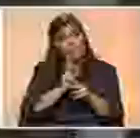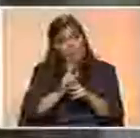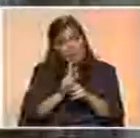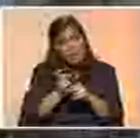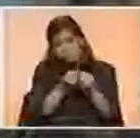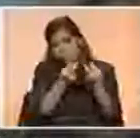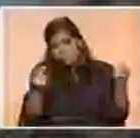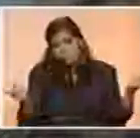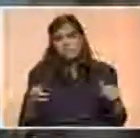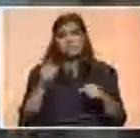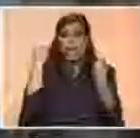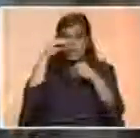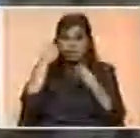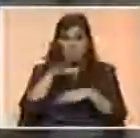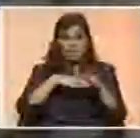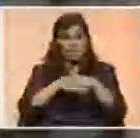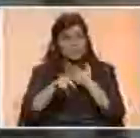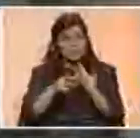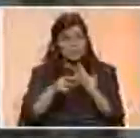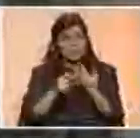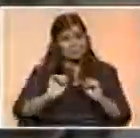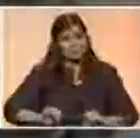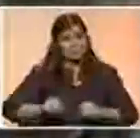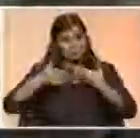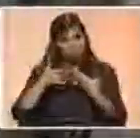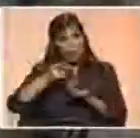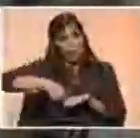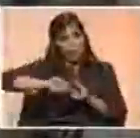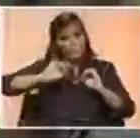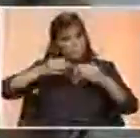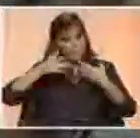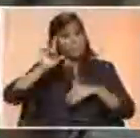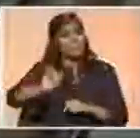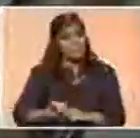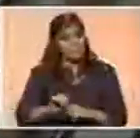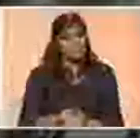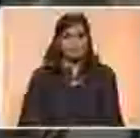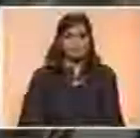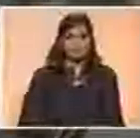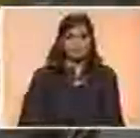e ensinamos-lhe a confeccionar uma entrada e um prato principal.